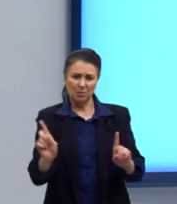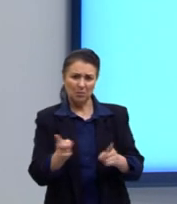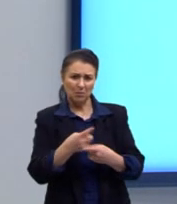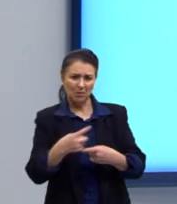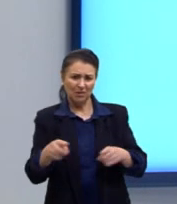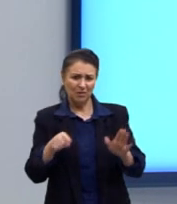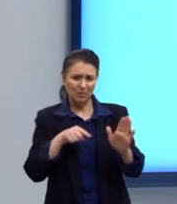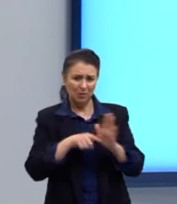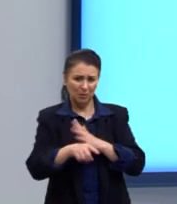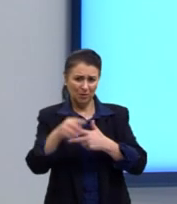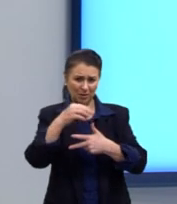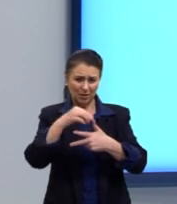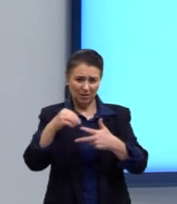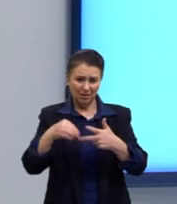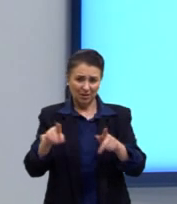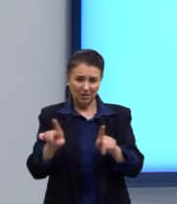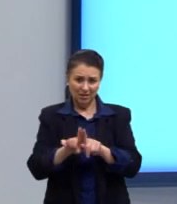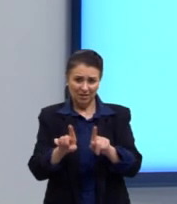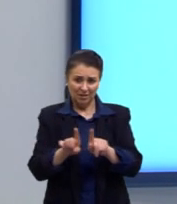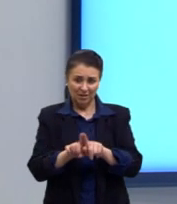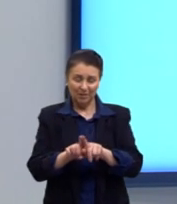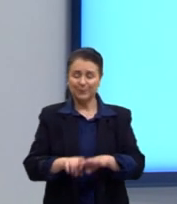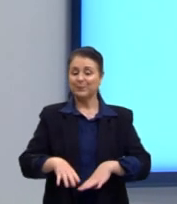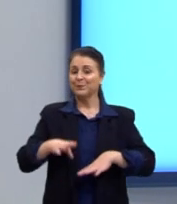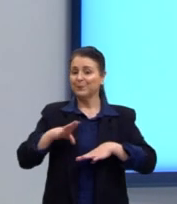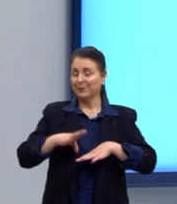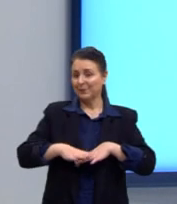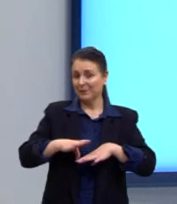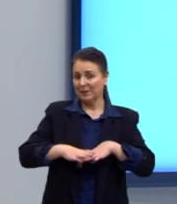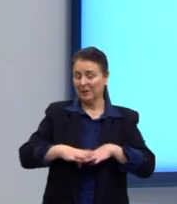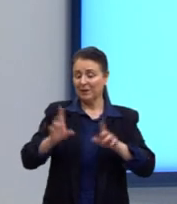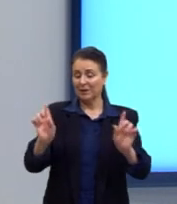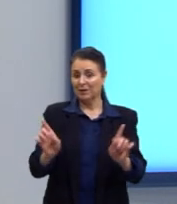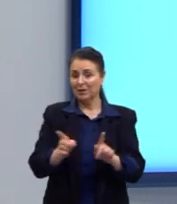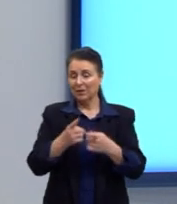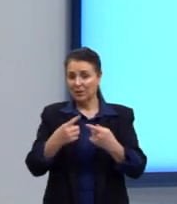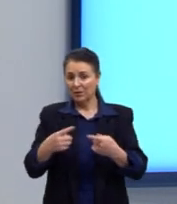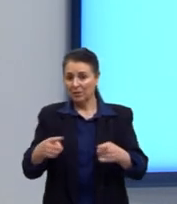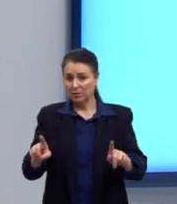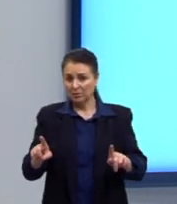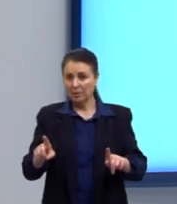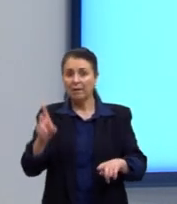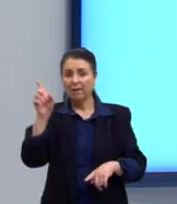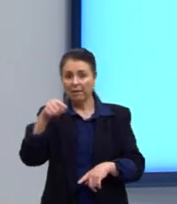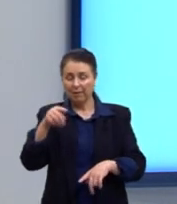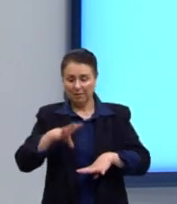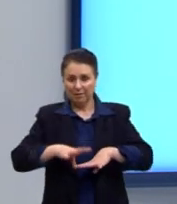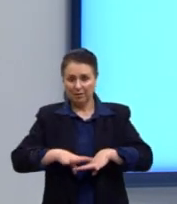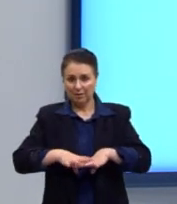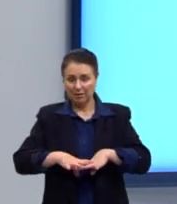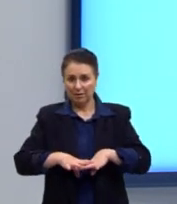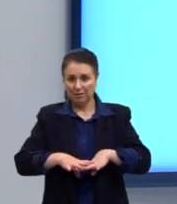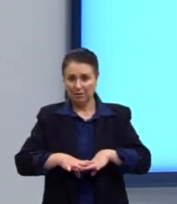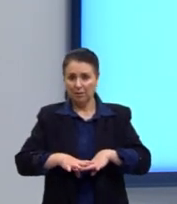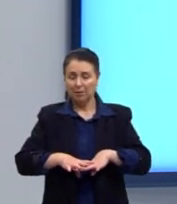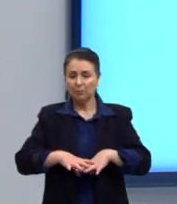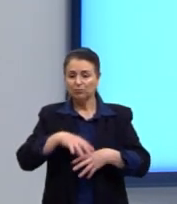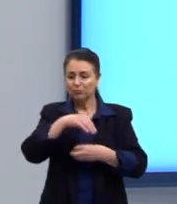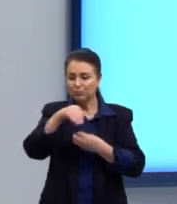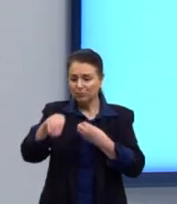vamos lá na matemática música e matemática ela envolve